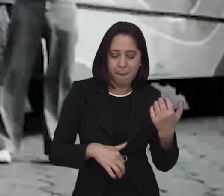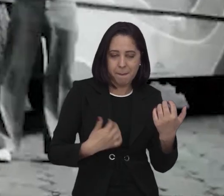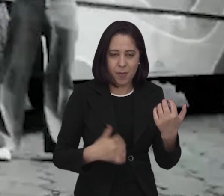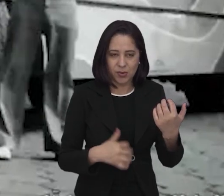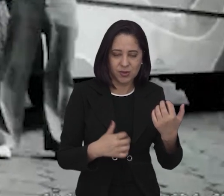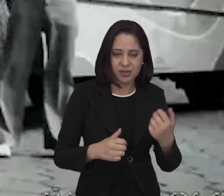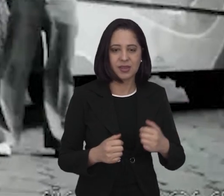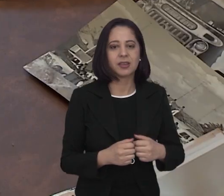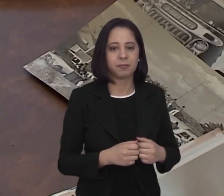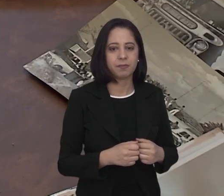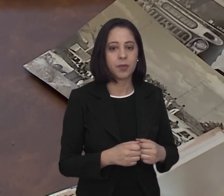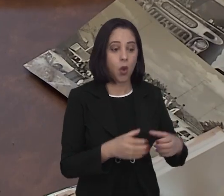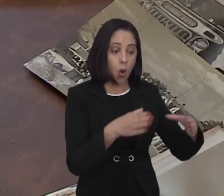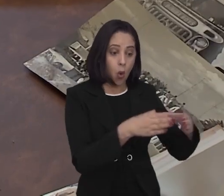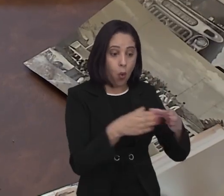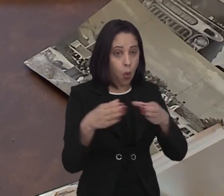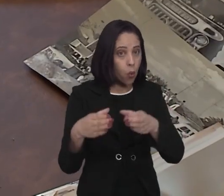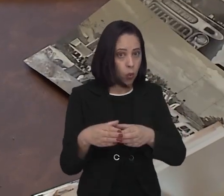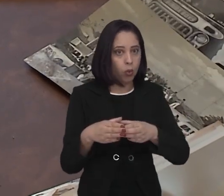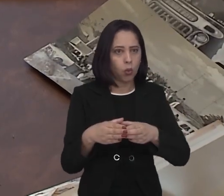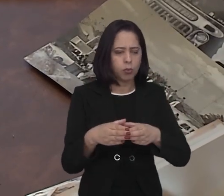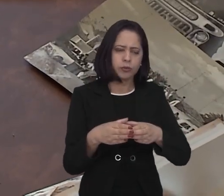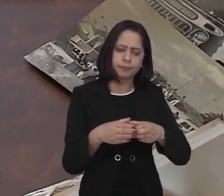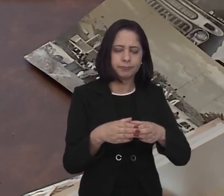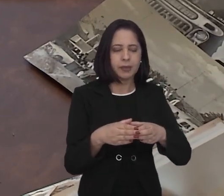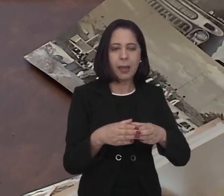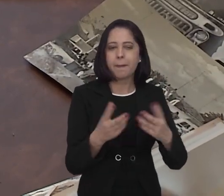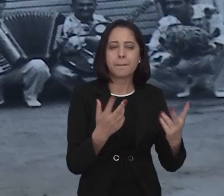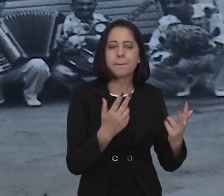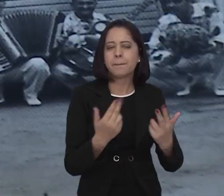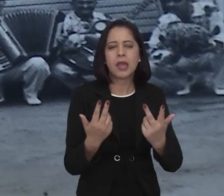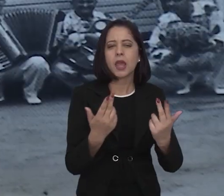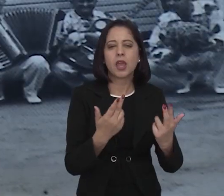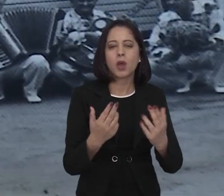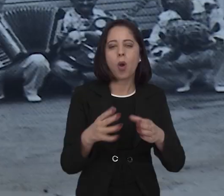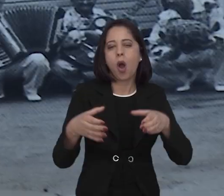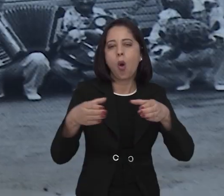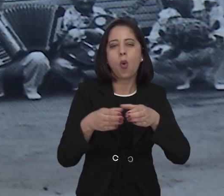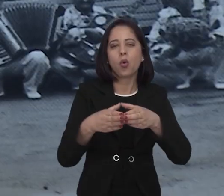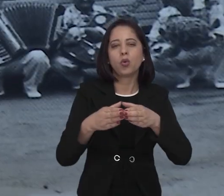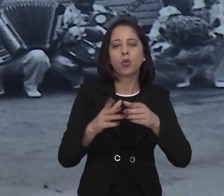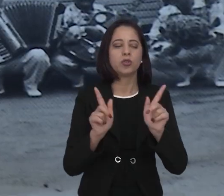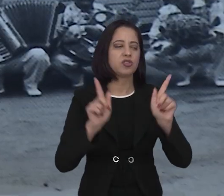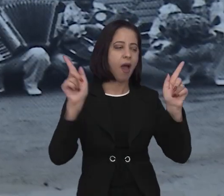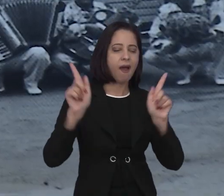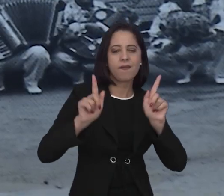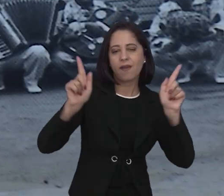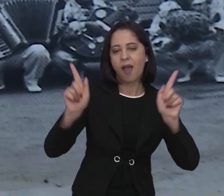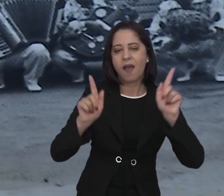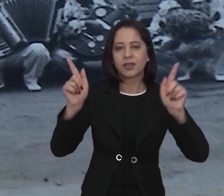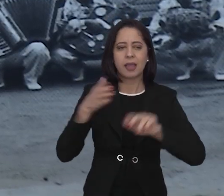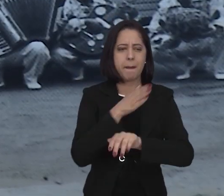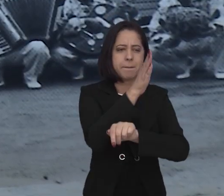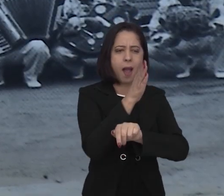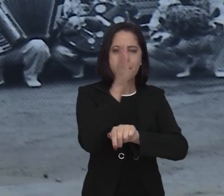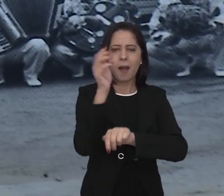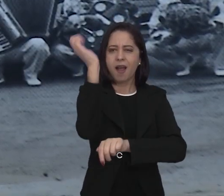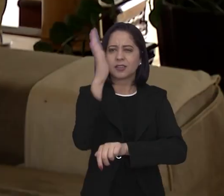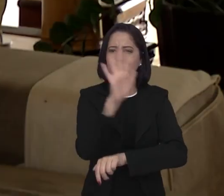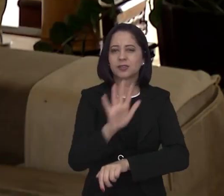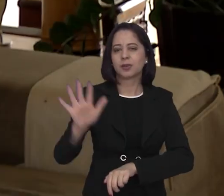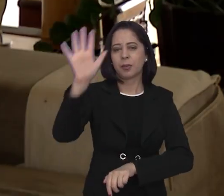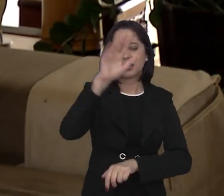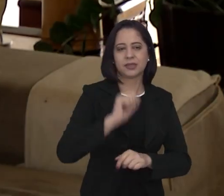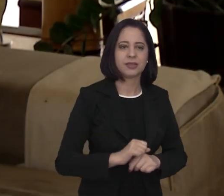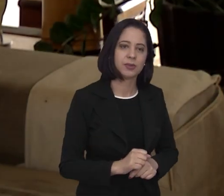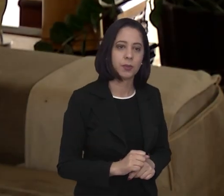Brasília Modern Six. Os grupos eram, na época, semelhantes às chamadas bandas de baile de hoje. Tocavam Brasil afora.